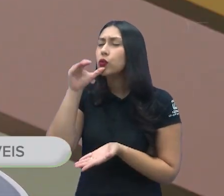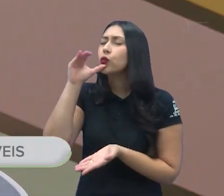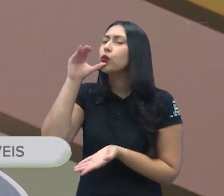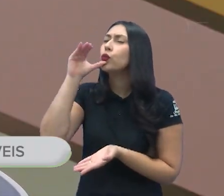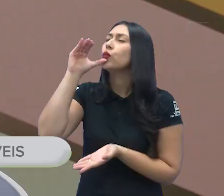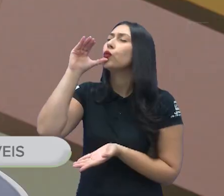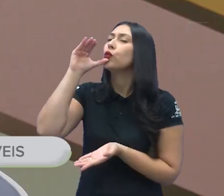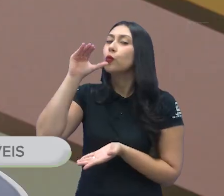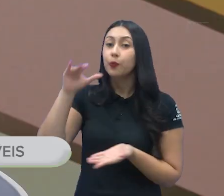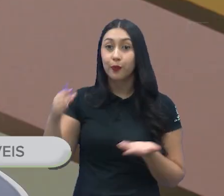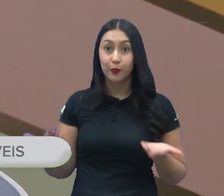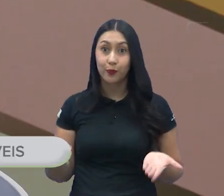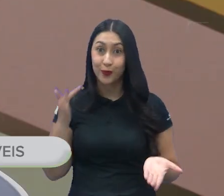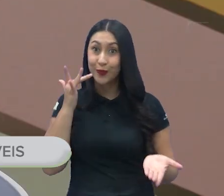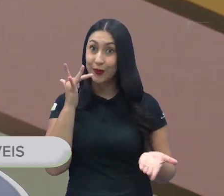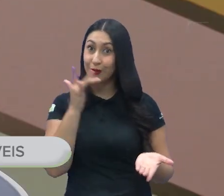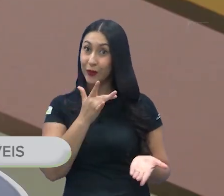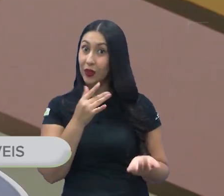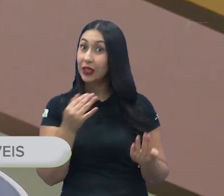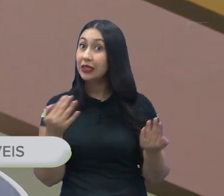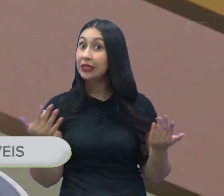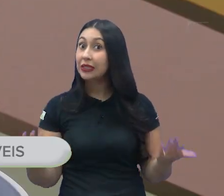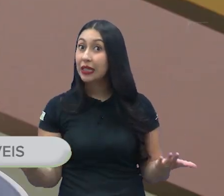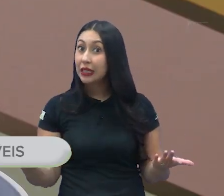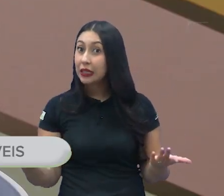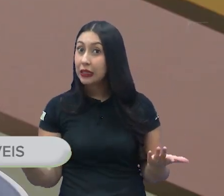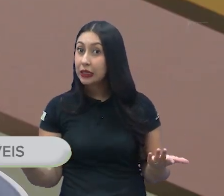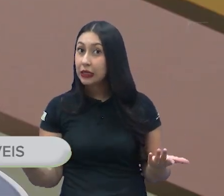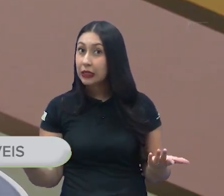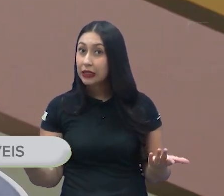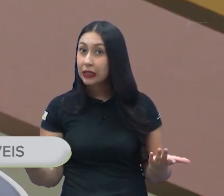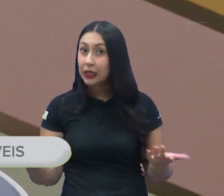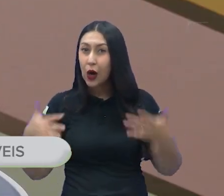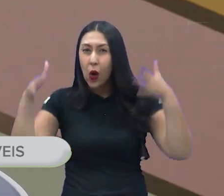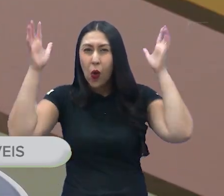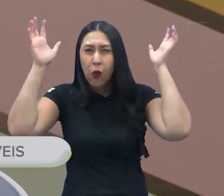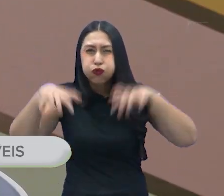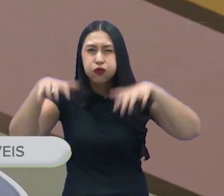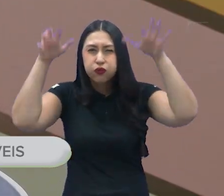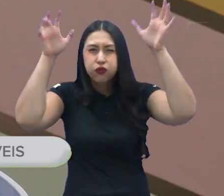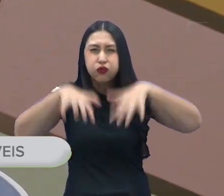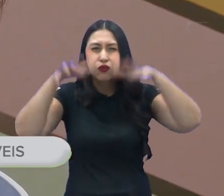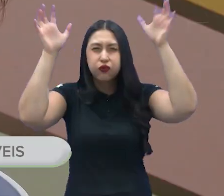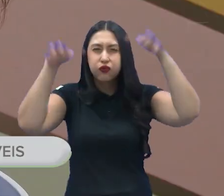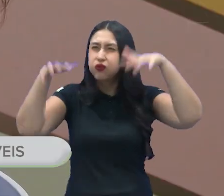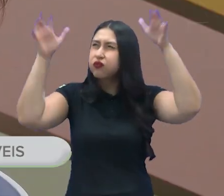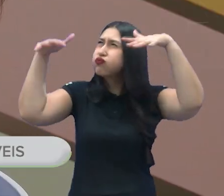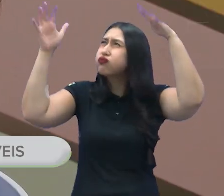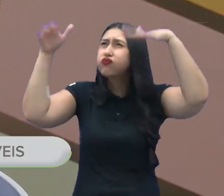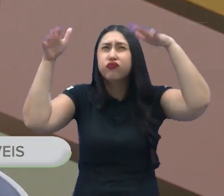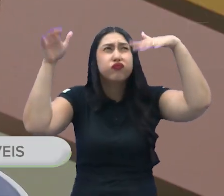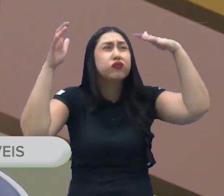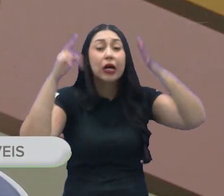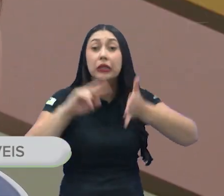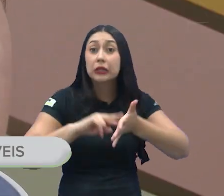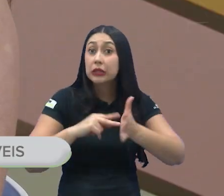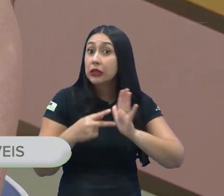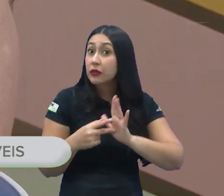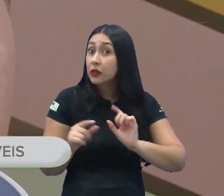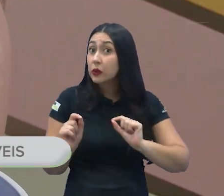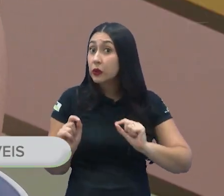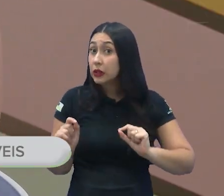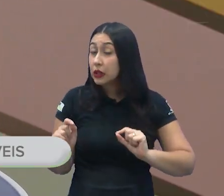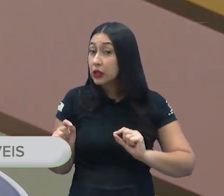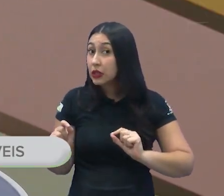tal. E aí, quando vem aquele excesso de chuva, o que significa aquilo? Que as